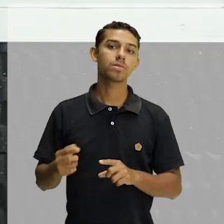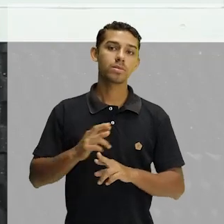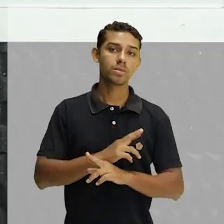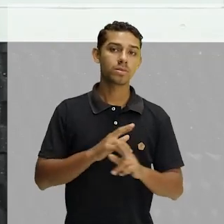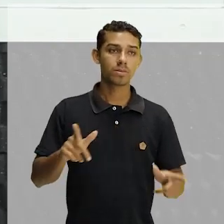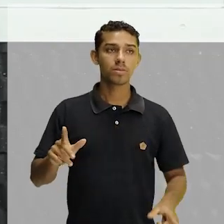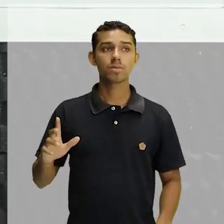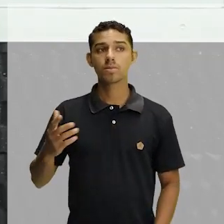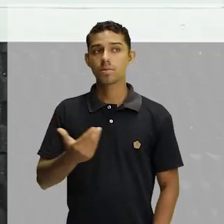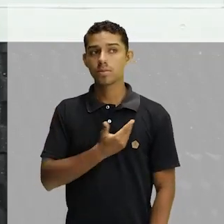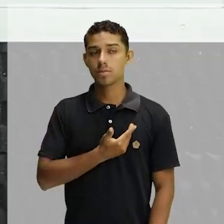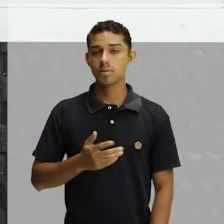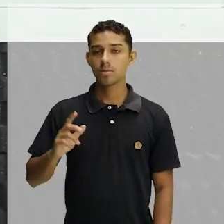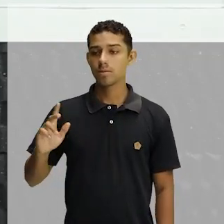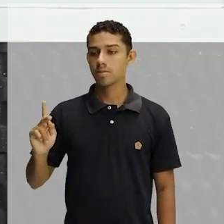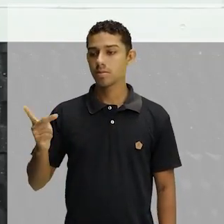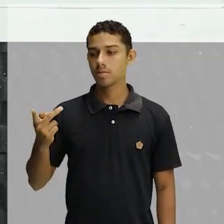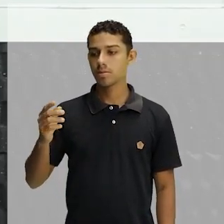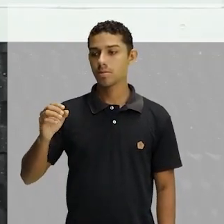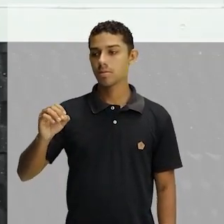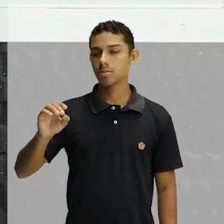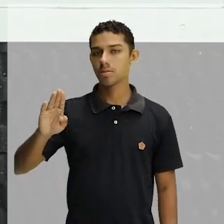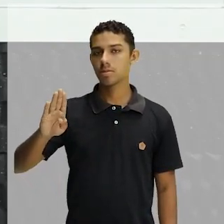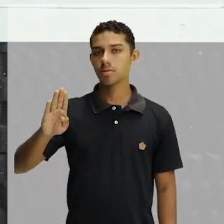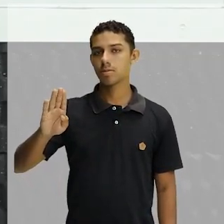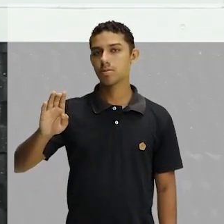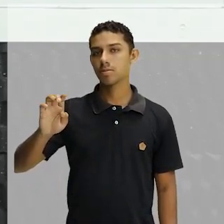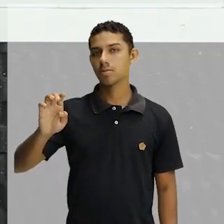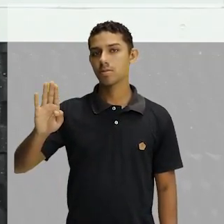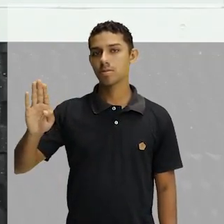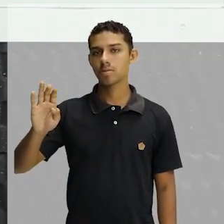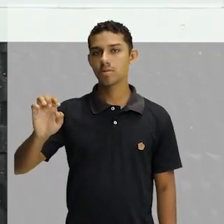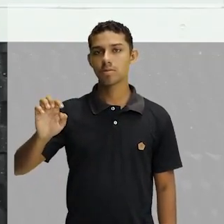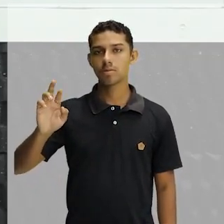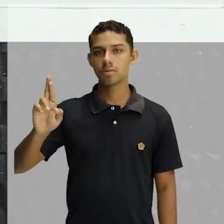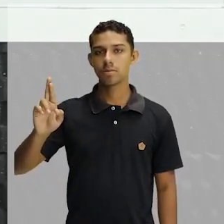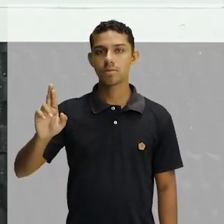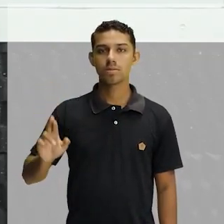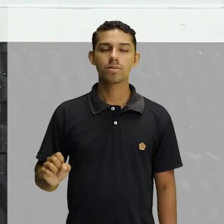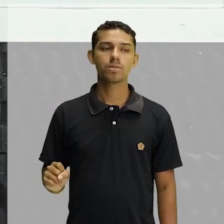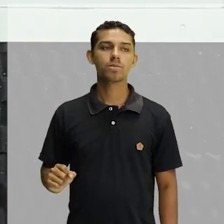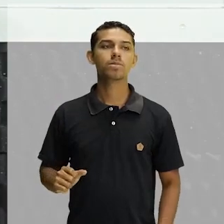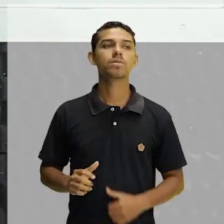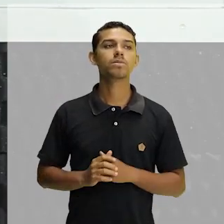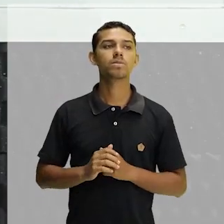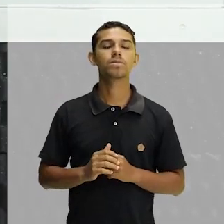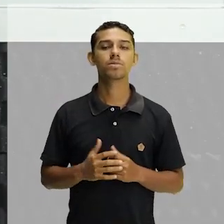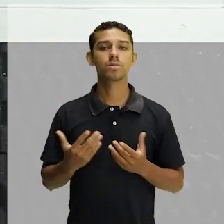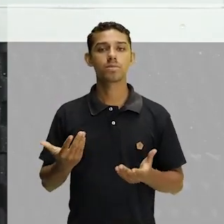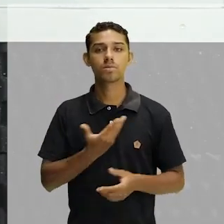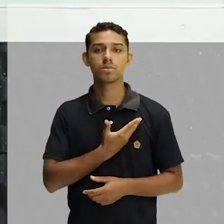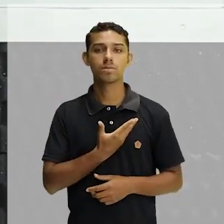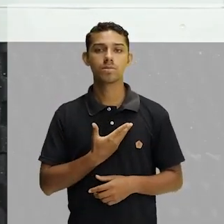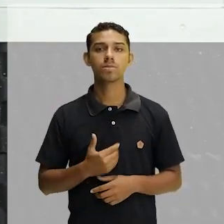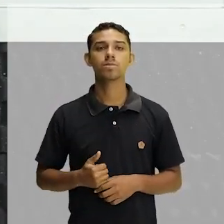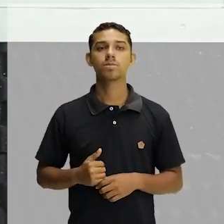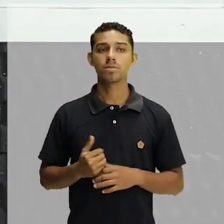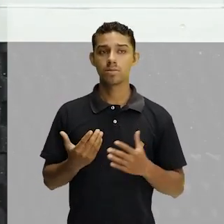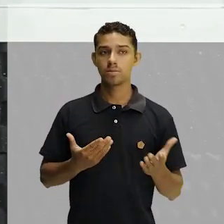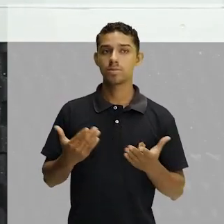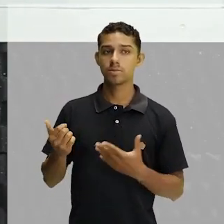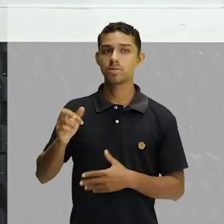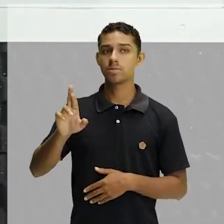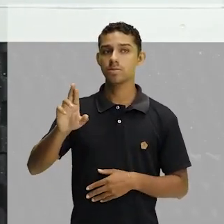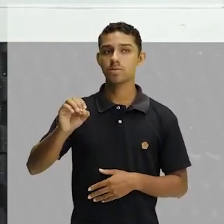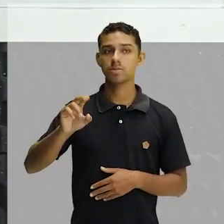amigo Hobbes, que tende a uma teoria absolutista, correto? Olha só, o nosso amigo Rousseau, ele também fala